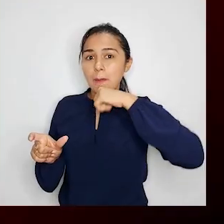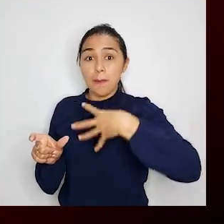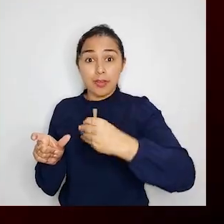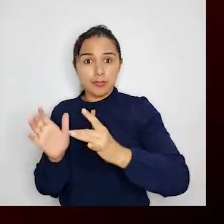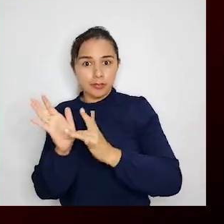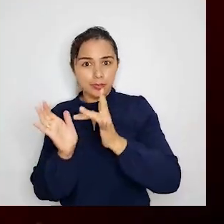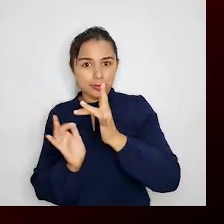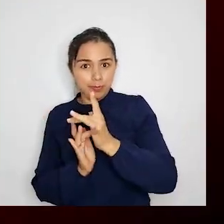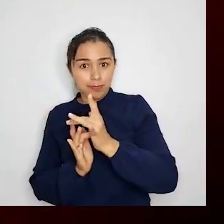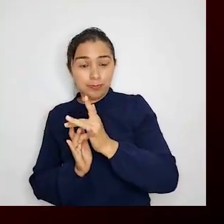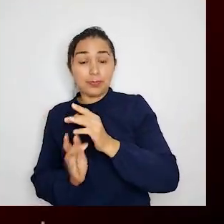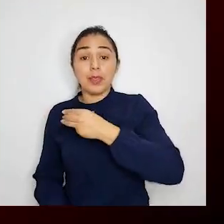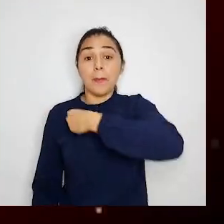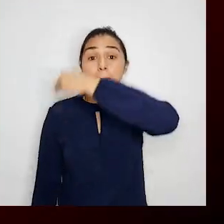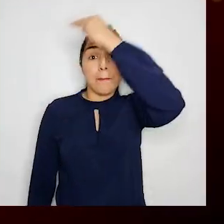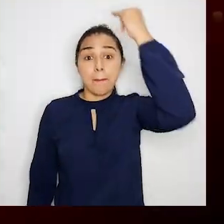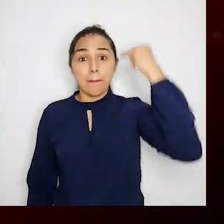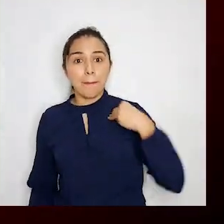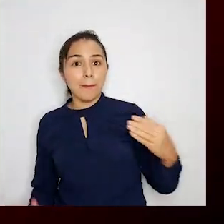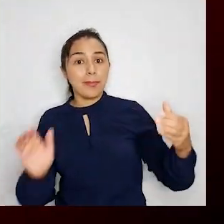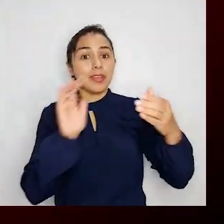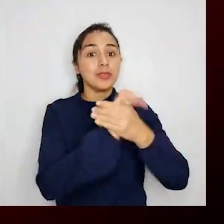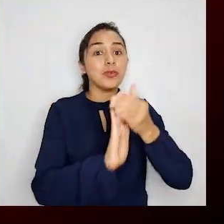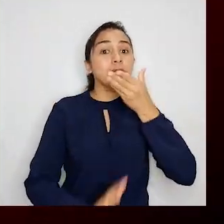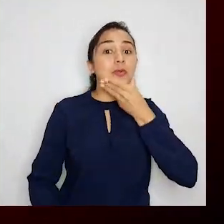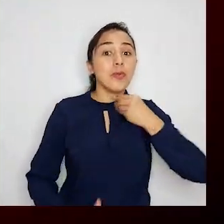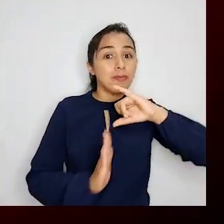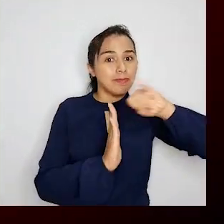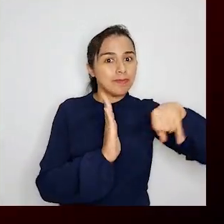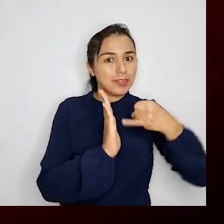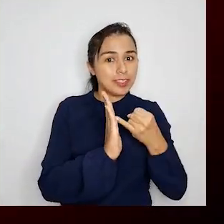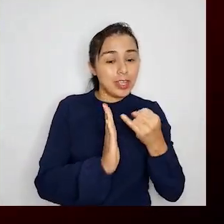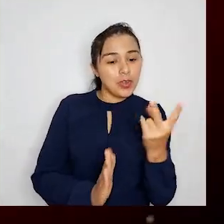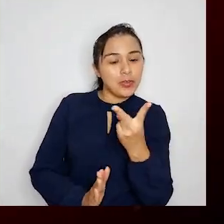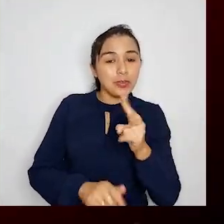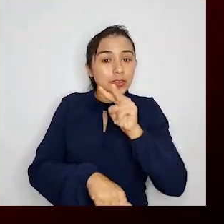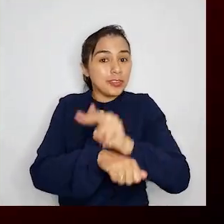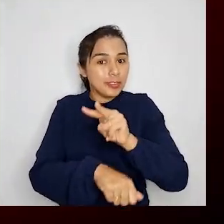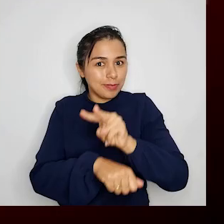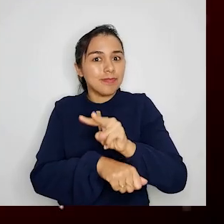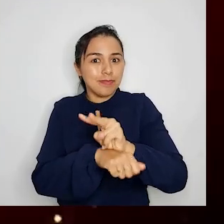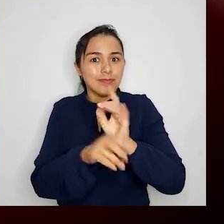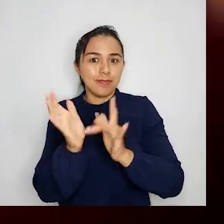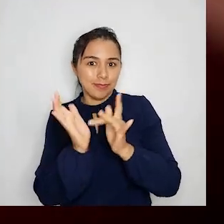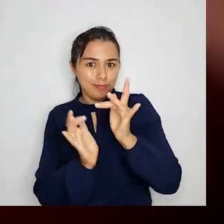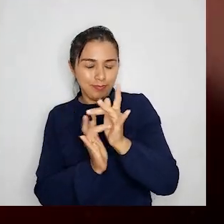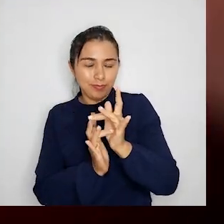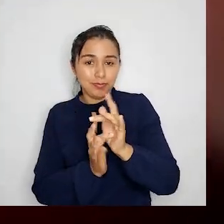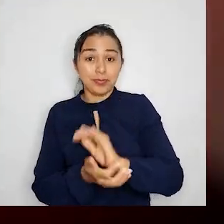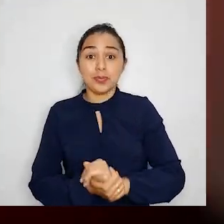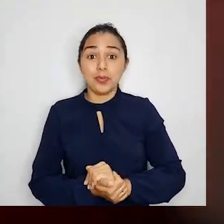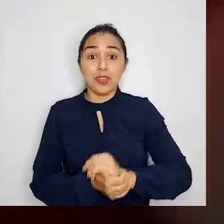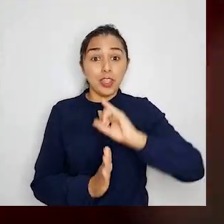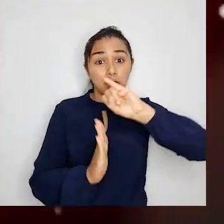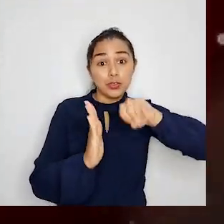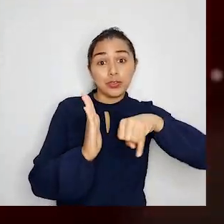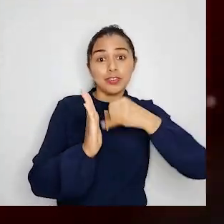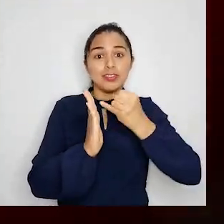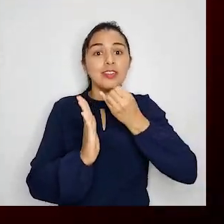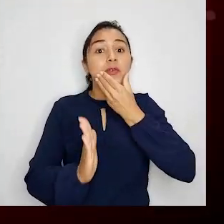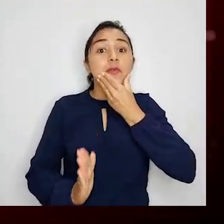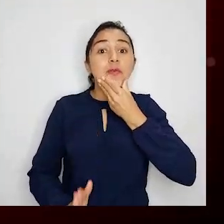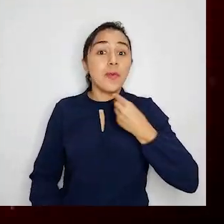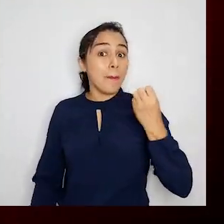Do menino ele cuidaria. Ele era um homem bondoso que trabalhava com